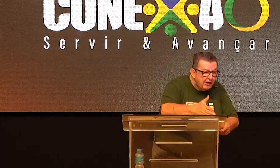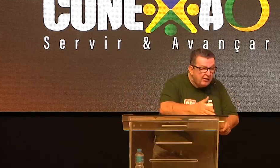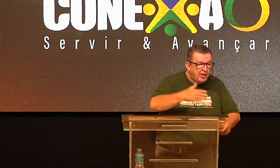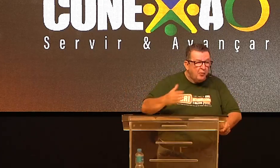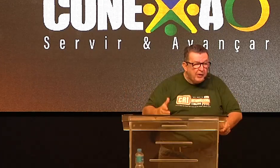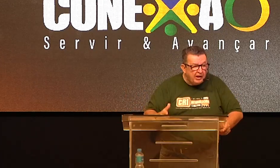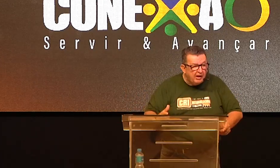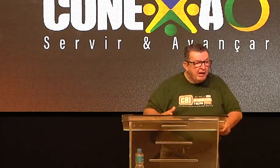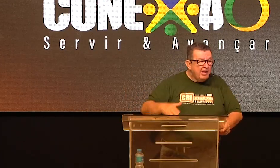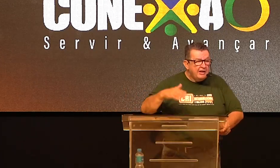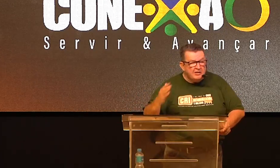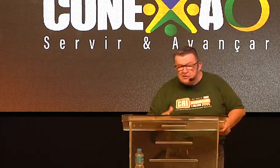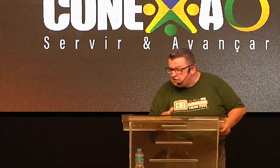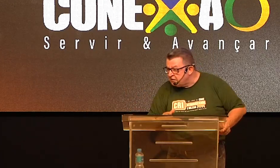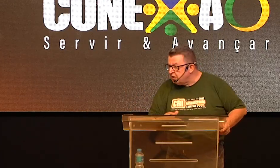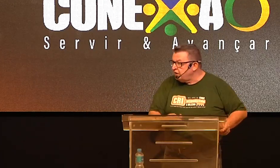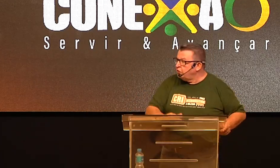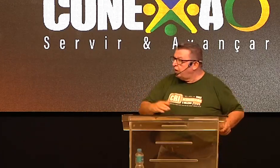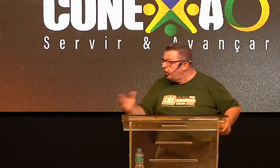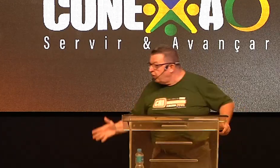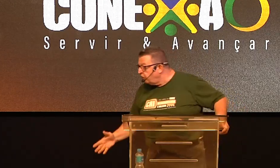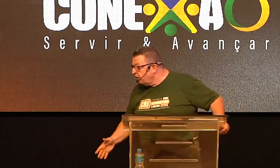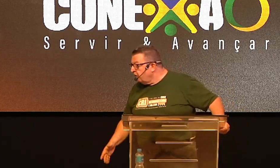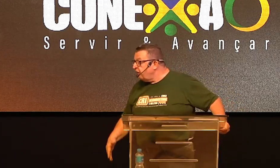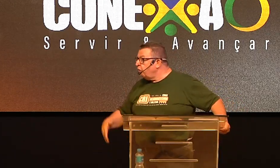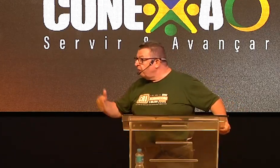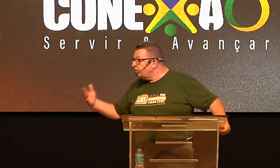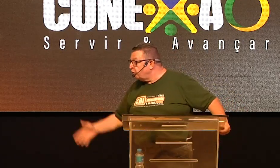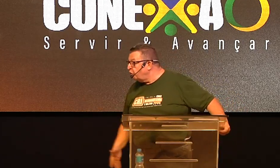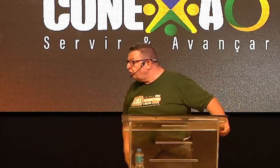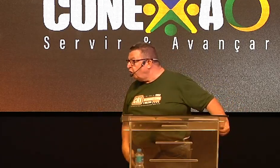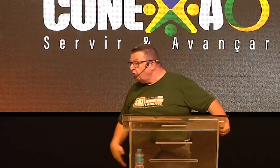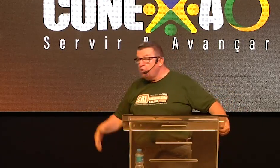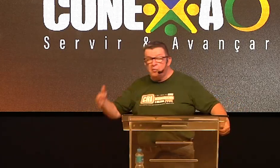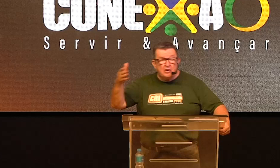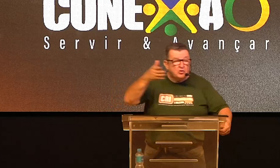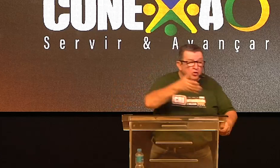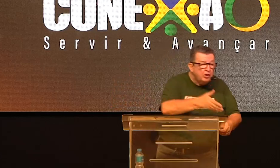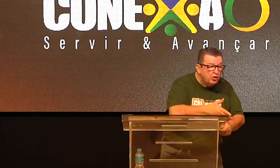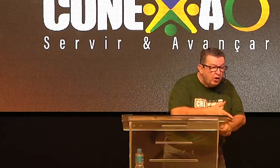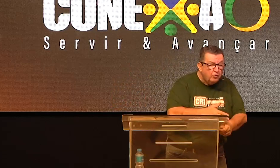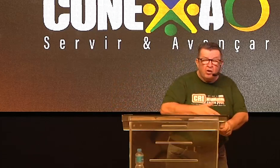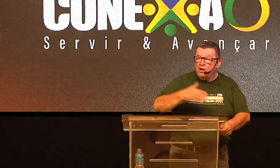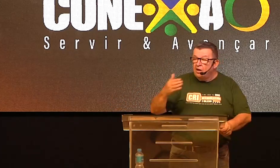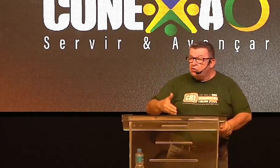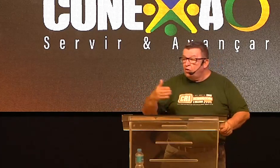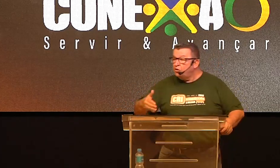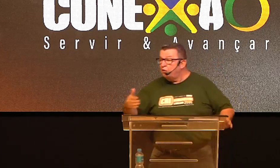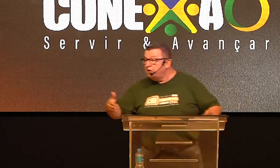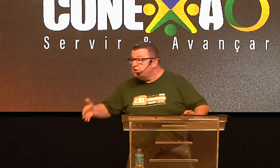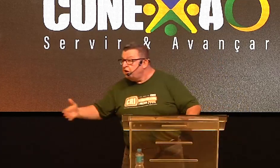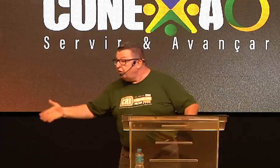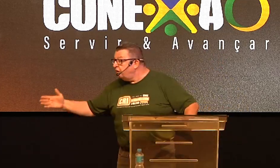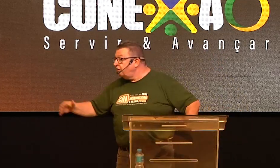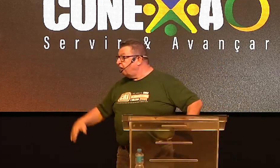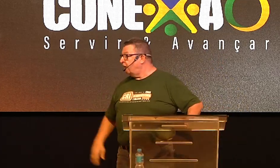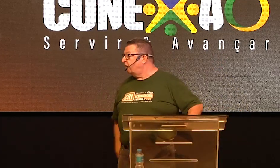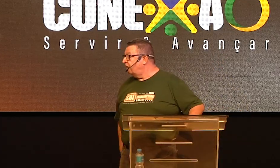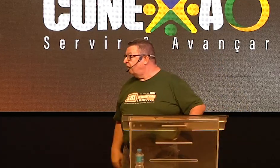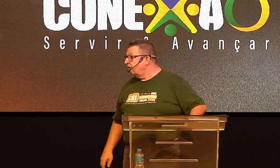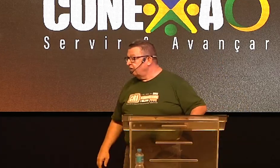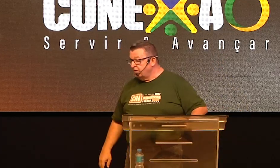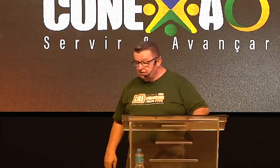a pena, valeu a pena. Esses 16 anos, valeu. Você começa tudo de novo, eu começo tudo de novo. Eu sou um jovenzinho